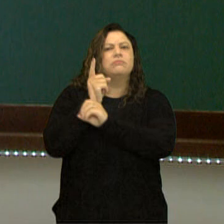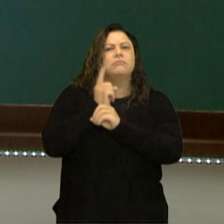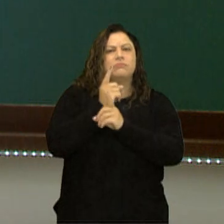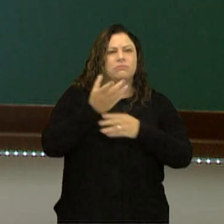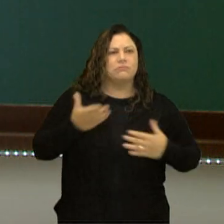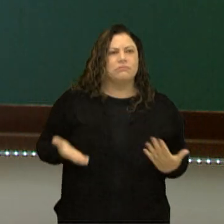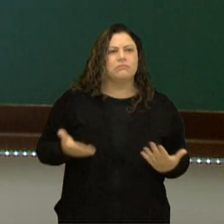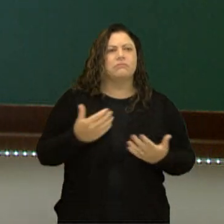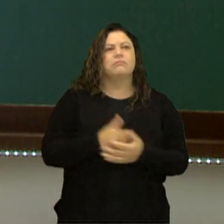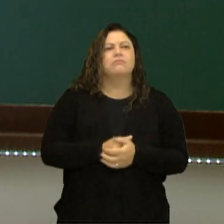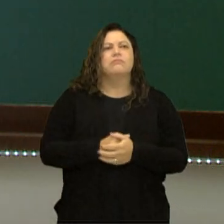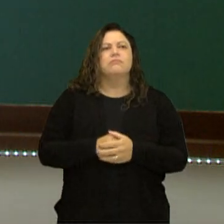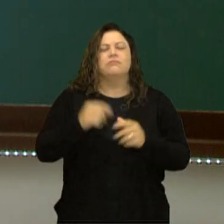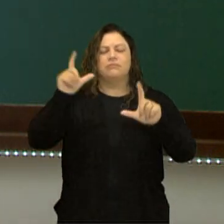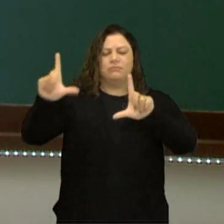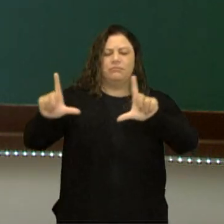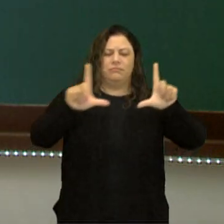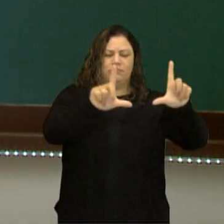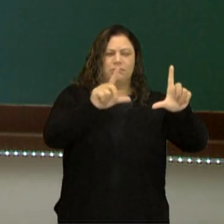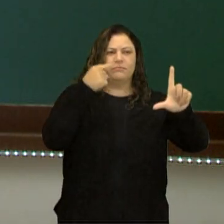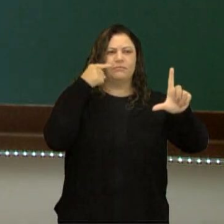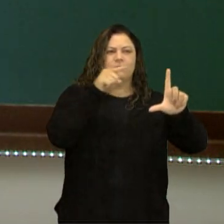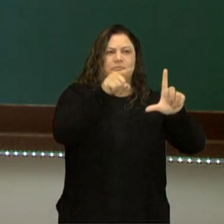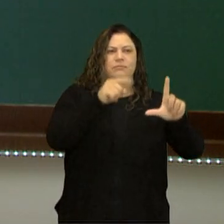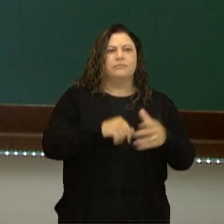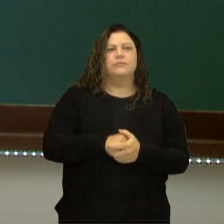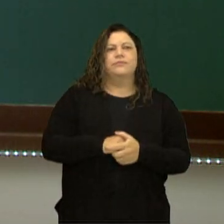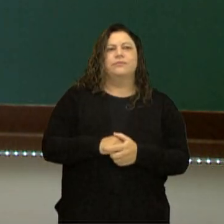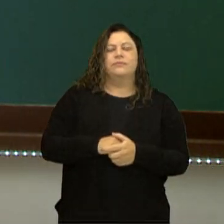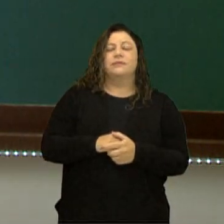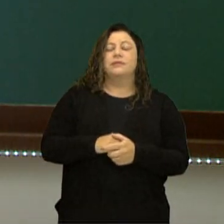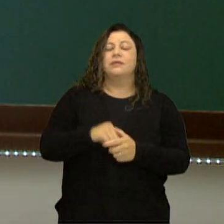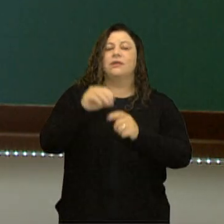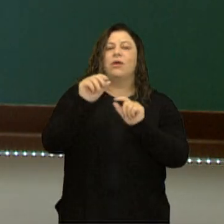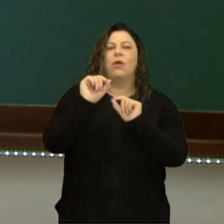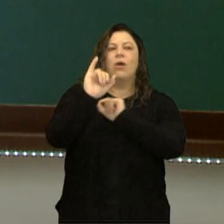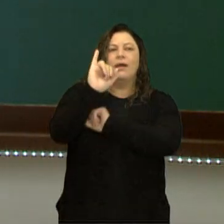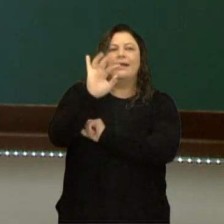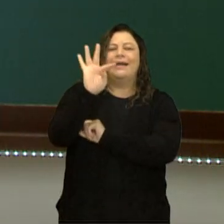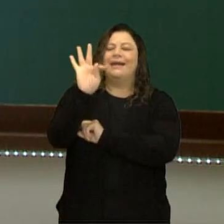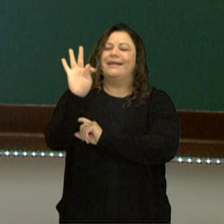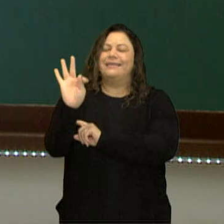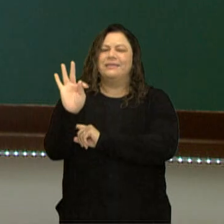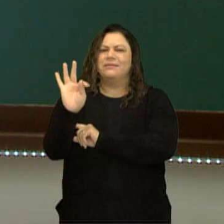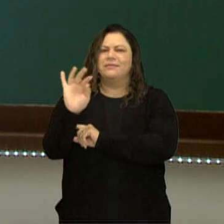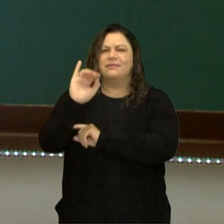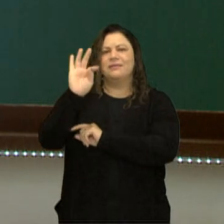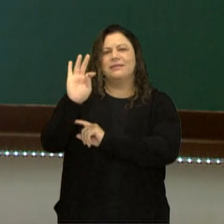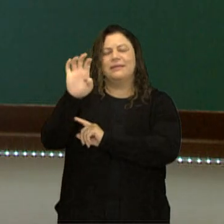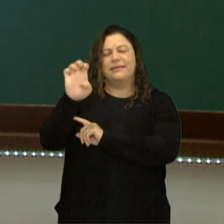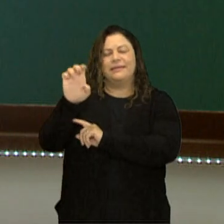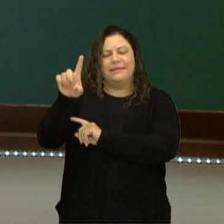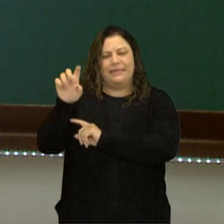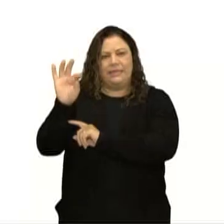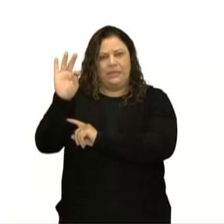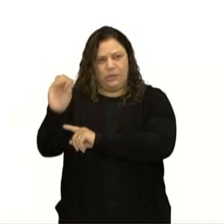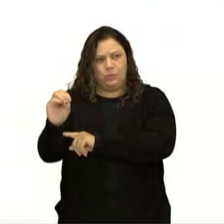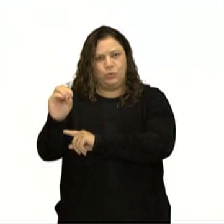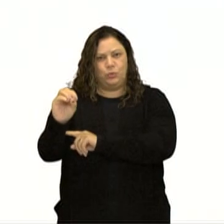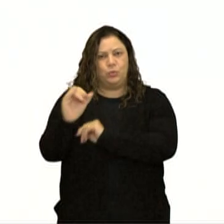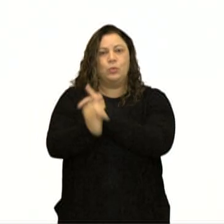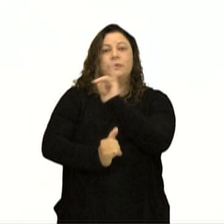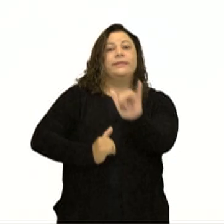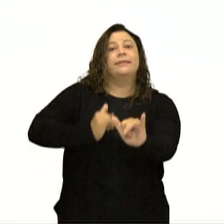I can find it. Esse it se refere ao texto on the internet. Então isso daqui é